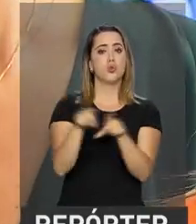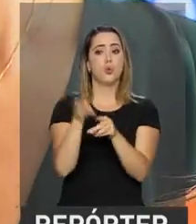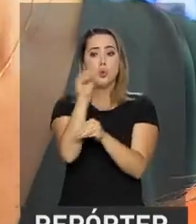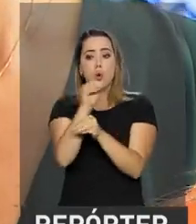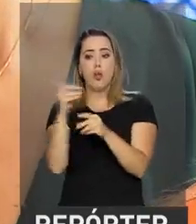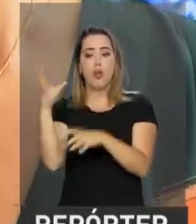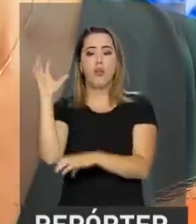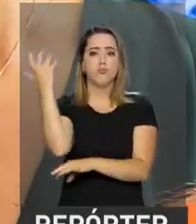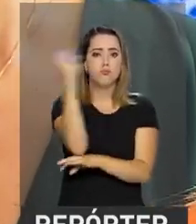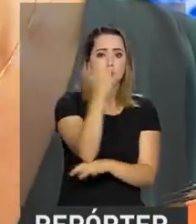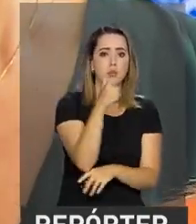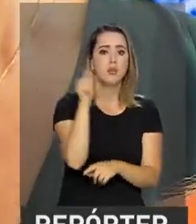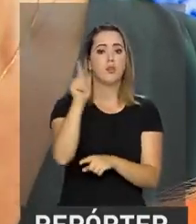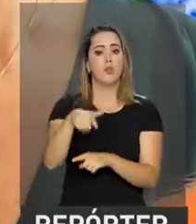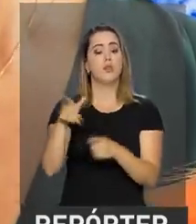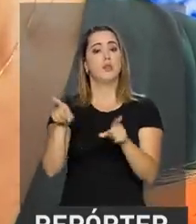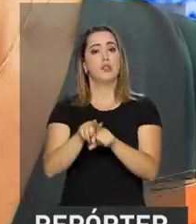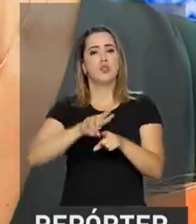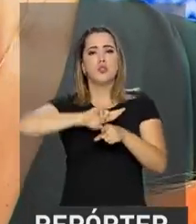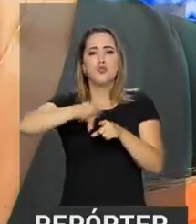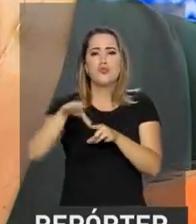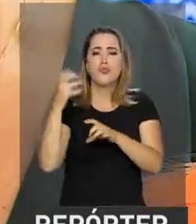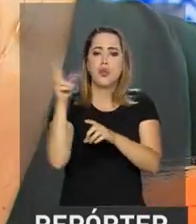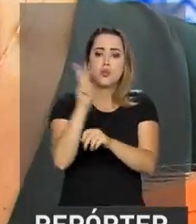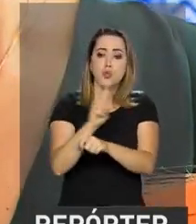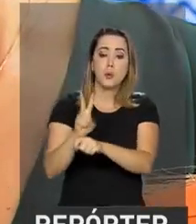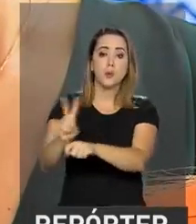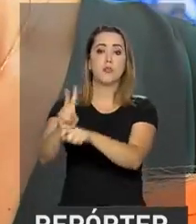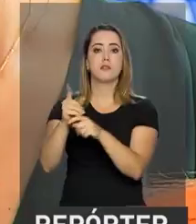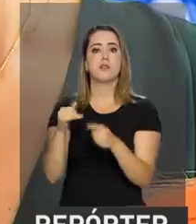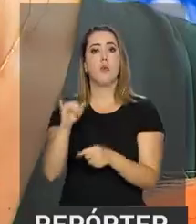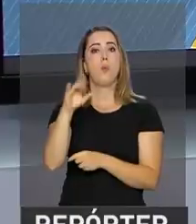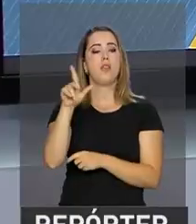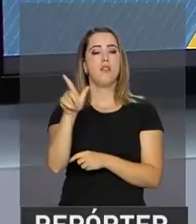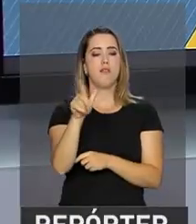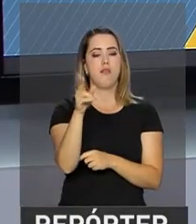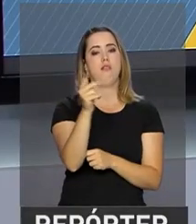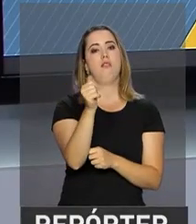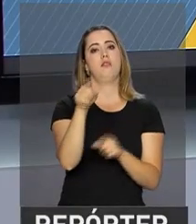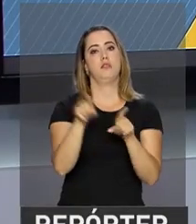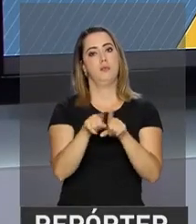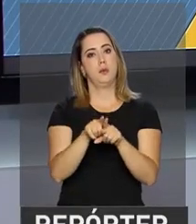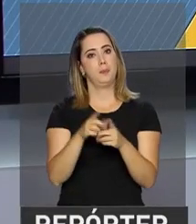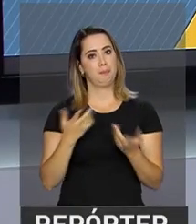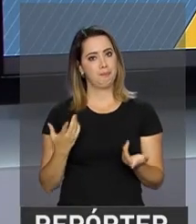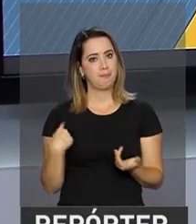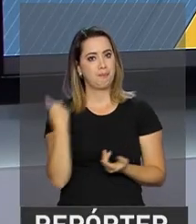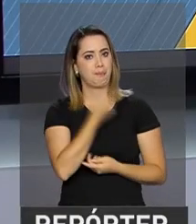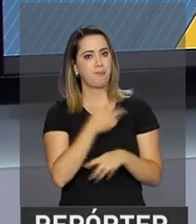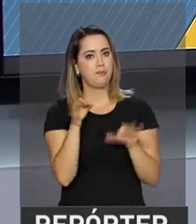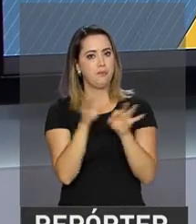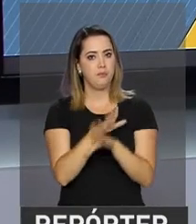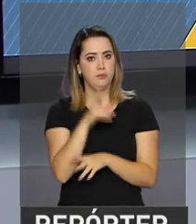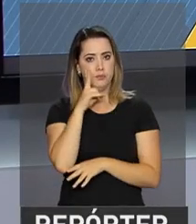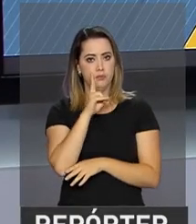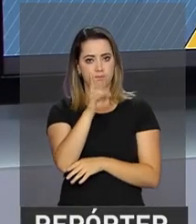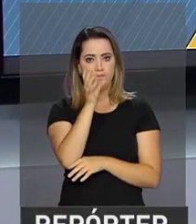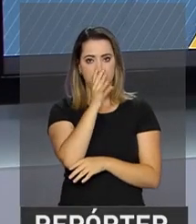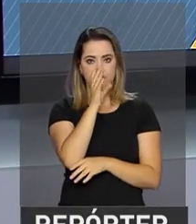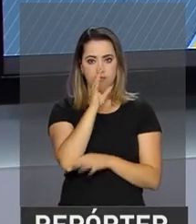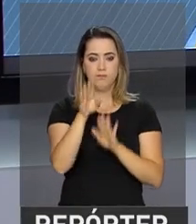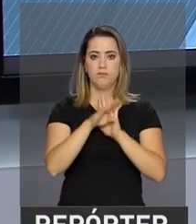do Naturatins, aqui a área do Jalapão, do Cantão, especialmente a Ilha do Bananal. Nós ficamos por aqui. Você pode acompanhar a